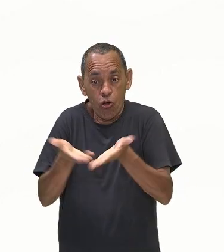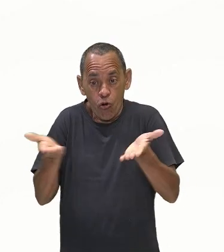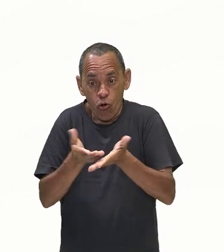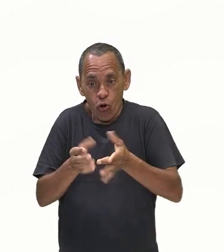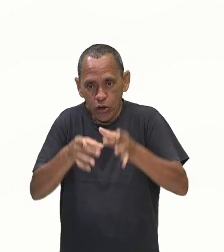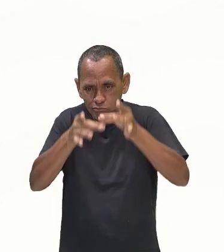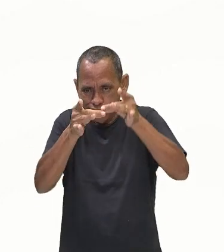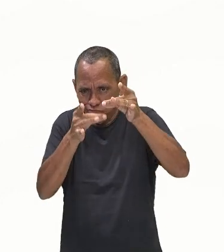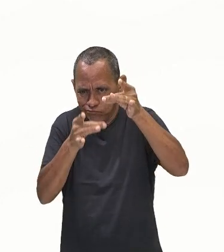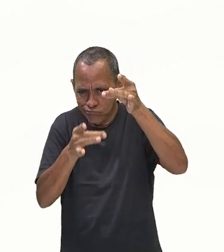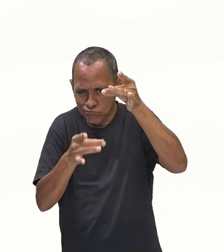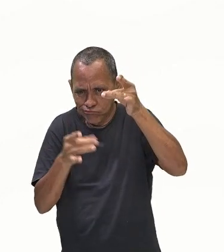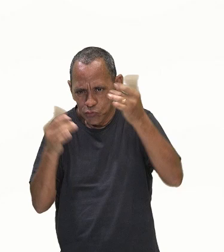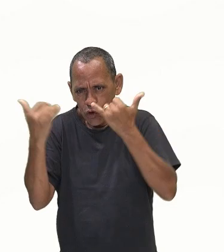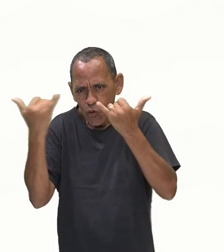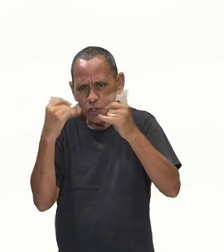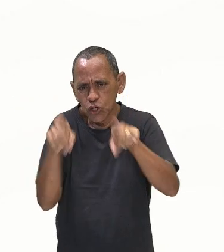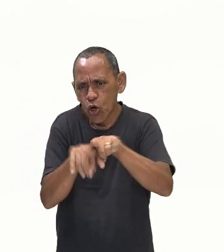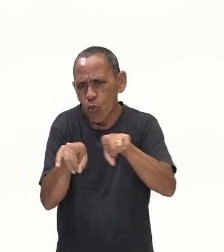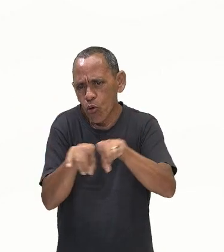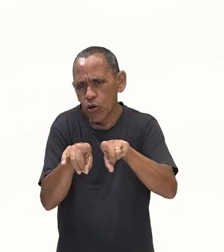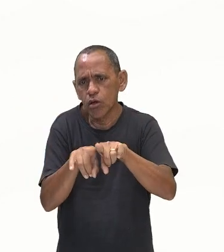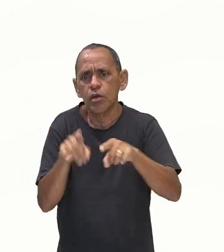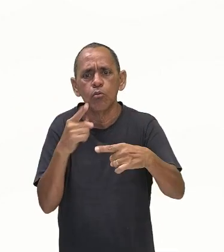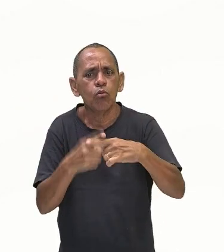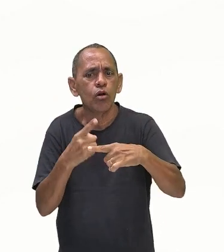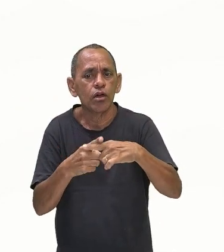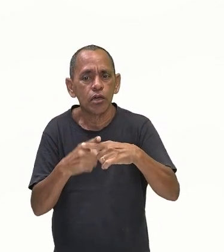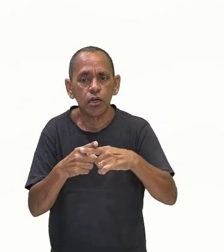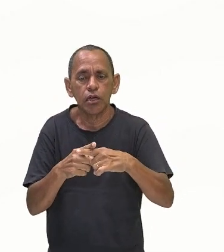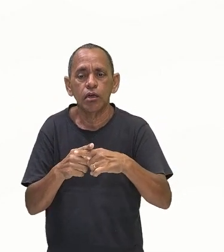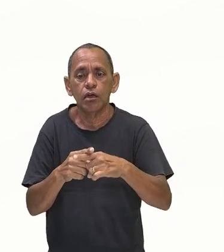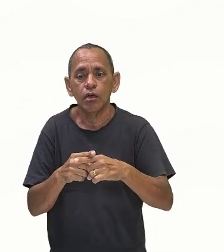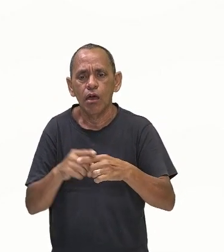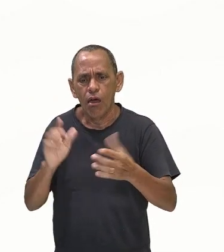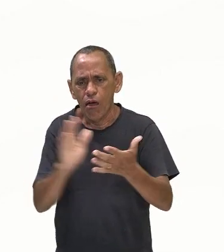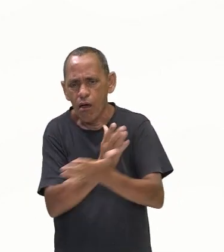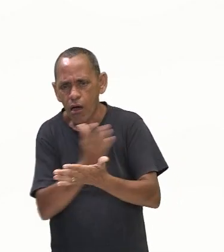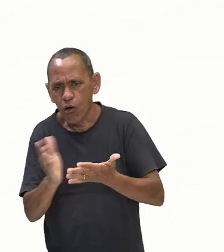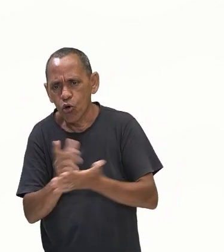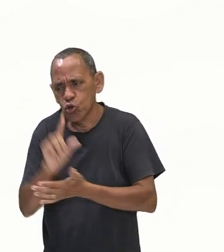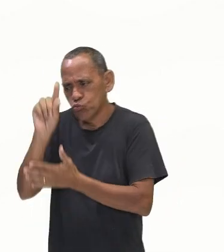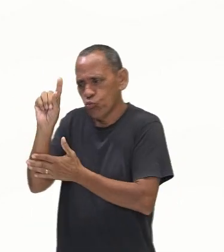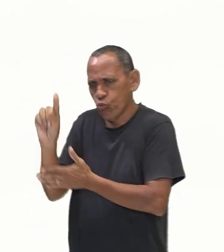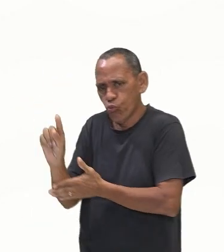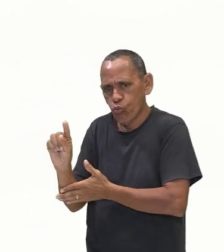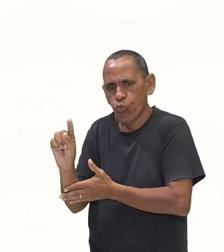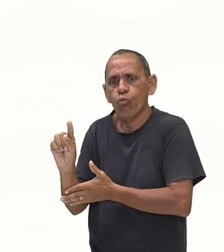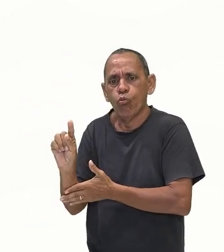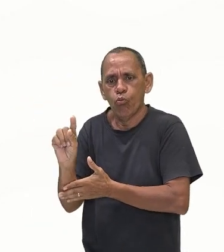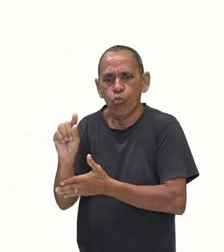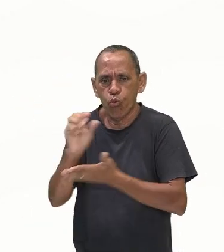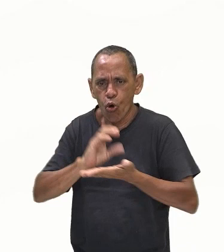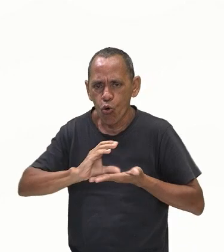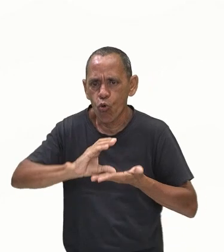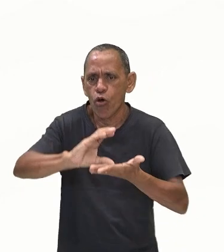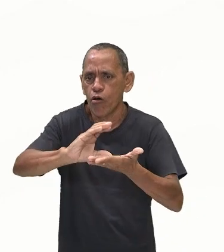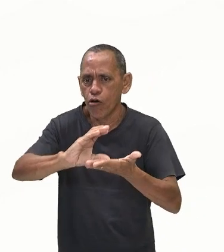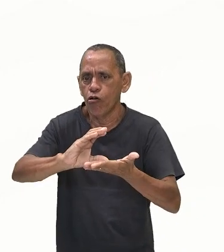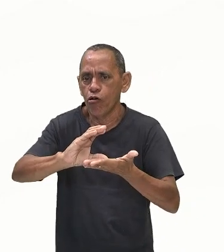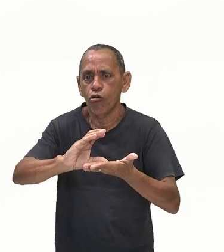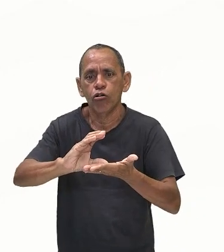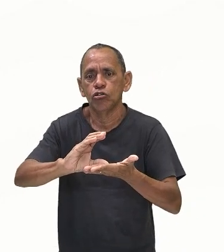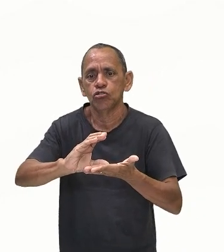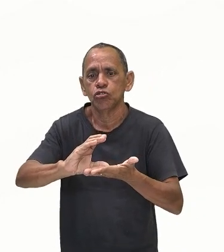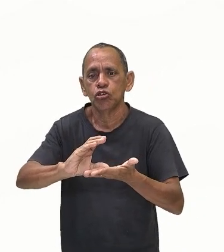informação. Isso porque poucos recursos são destinados pelo Estado, então poucos recursos não vão,